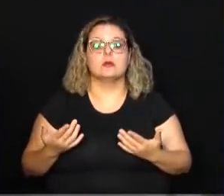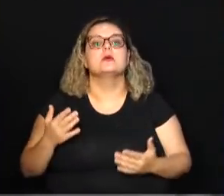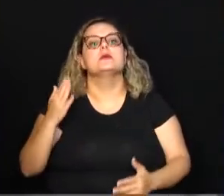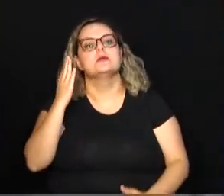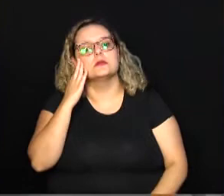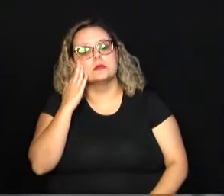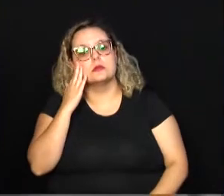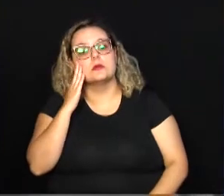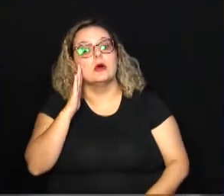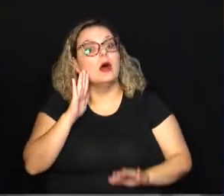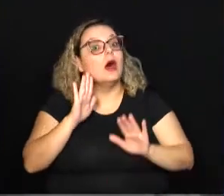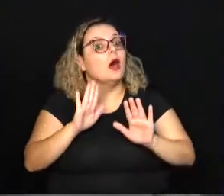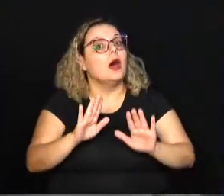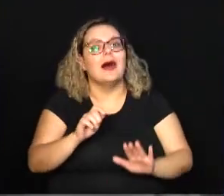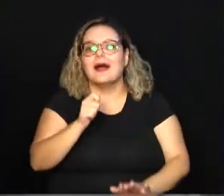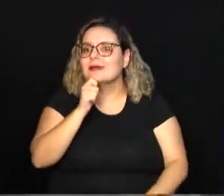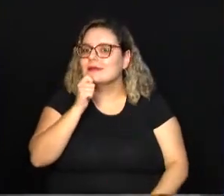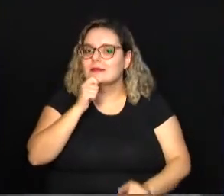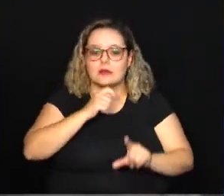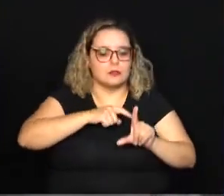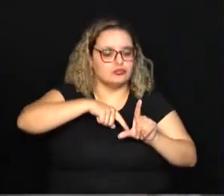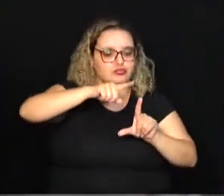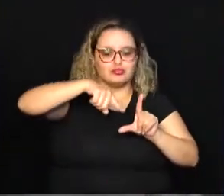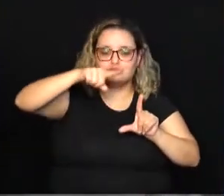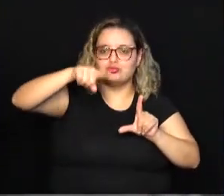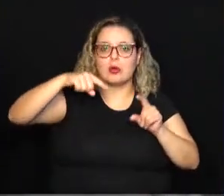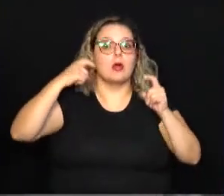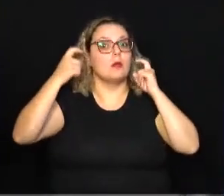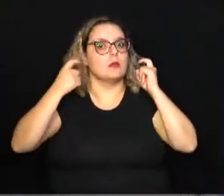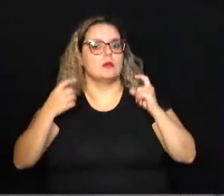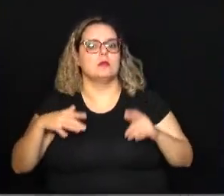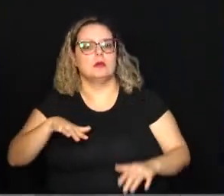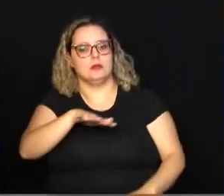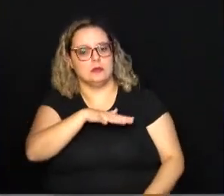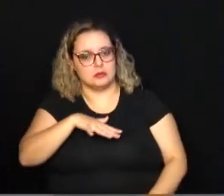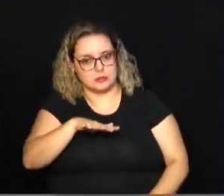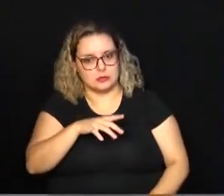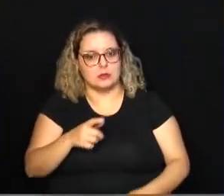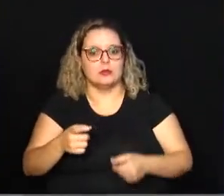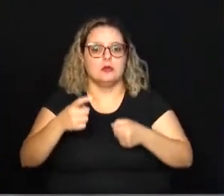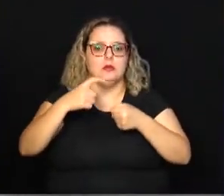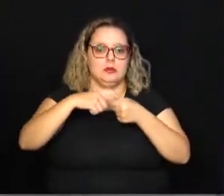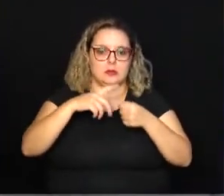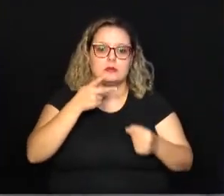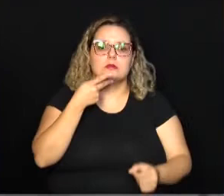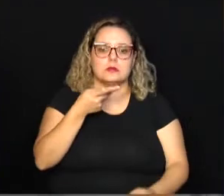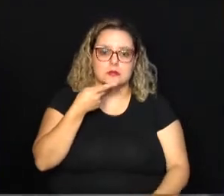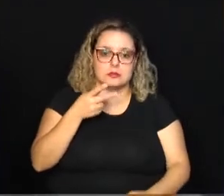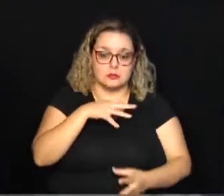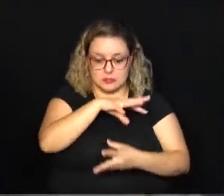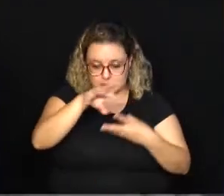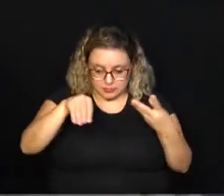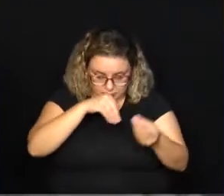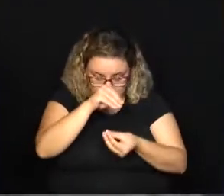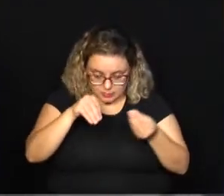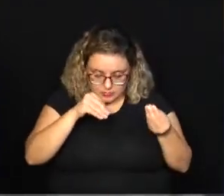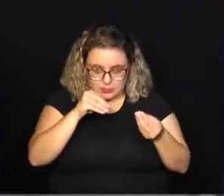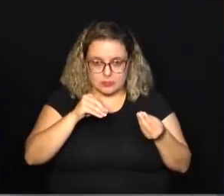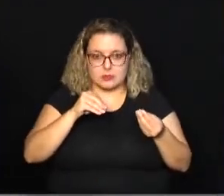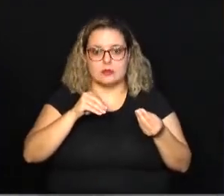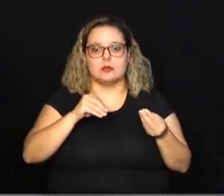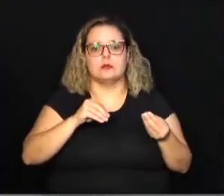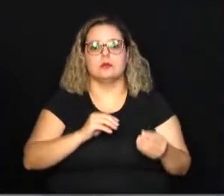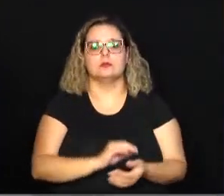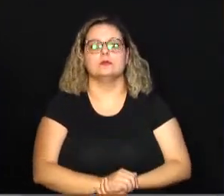mas ainda não é pico, não é preocupante na nossa região. Voltando ao que eu estava falando, que eu misturei estação, que é o seguinte,